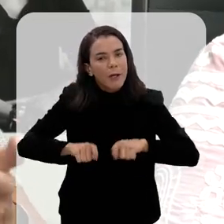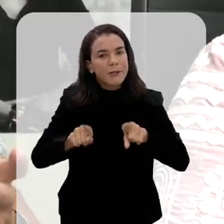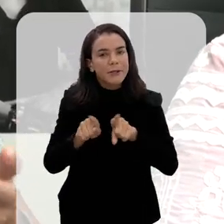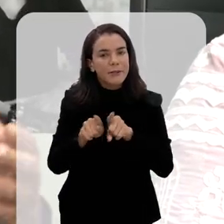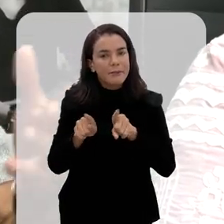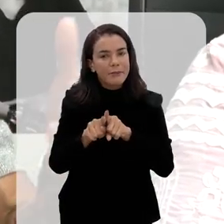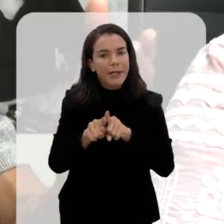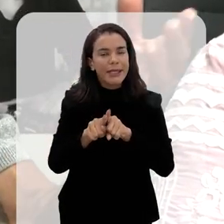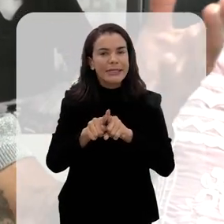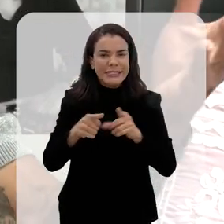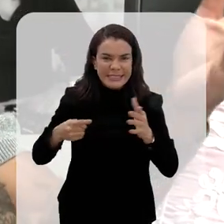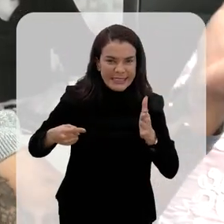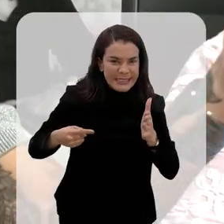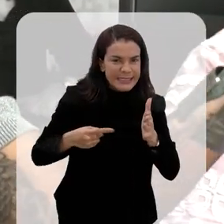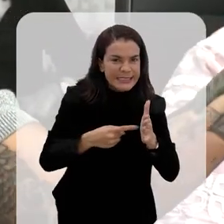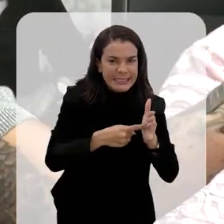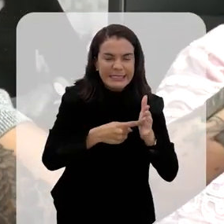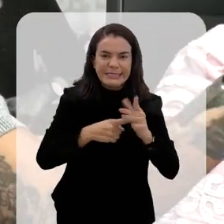ser feita